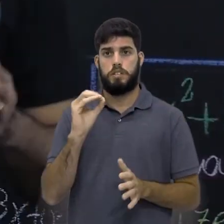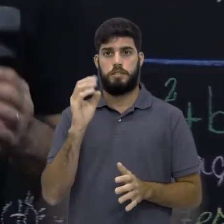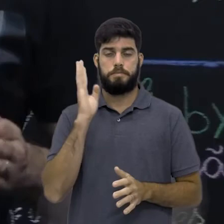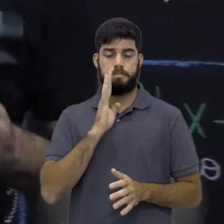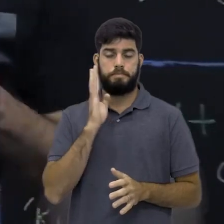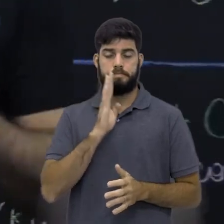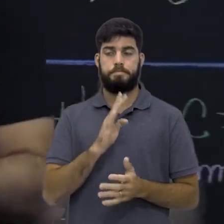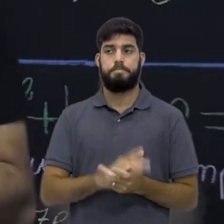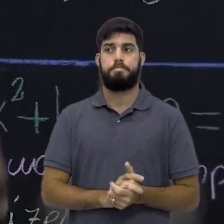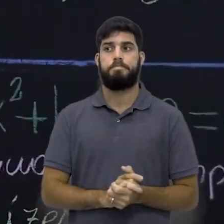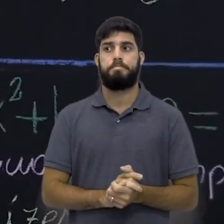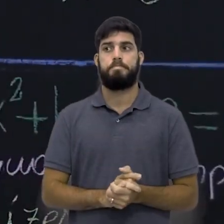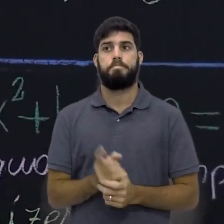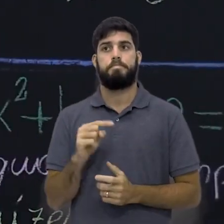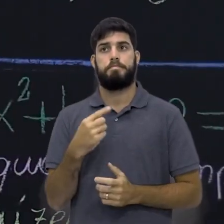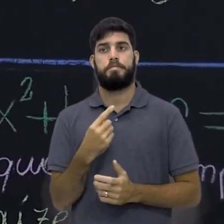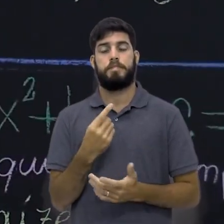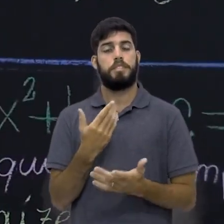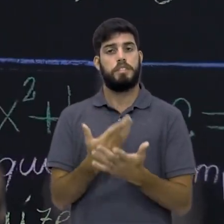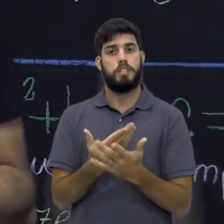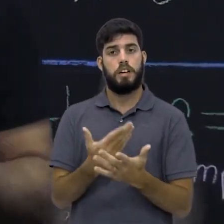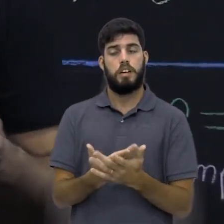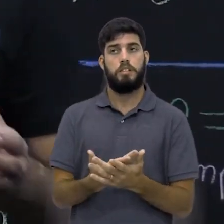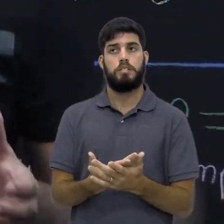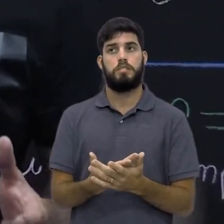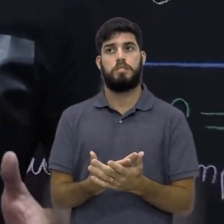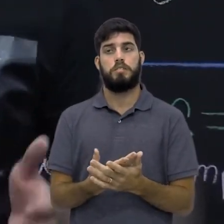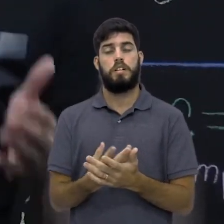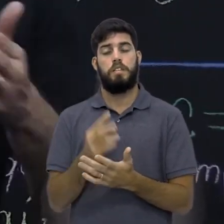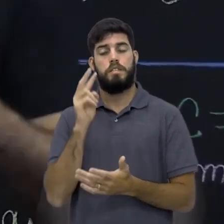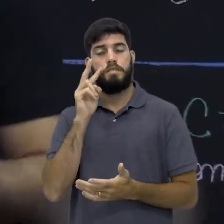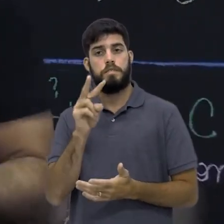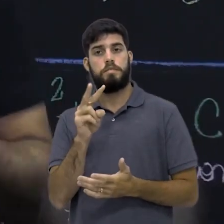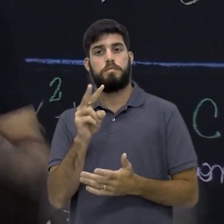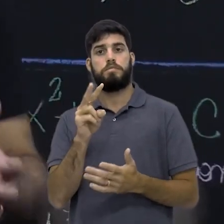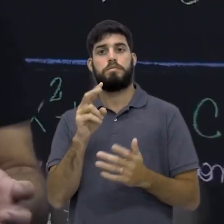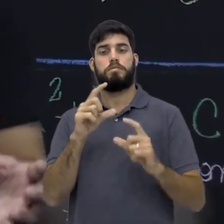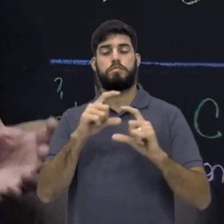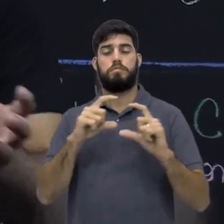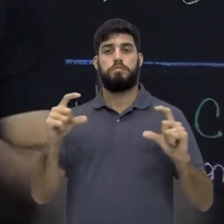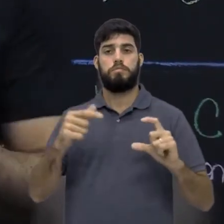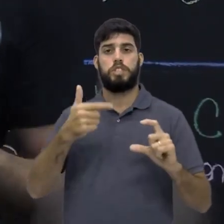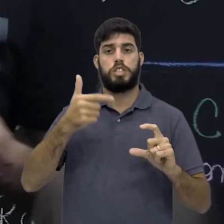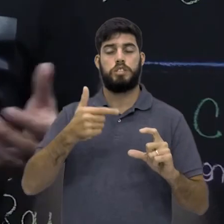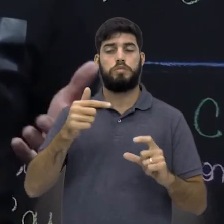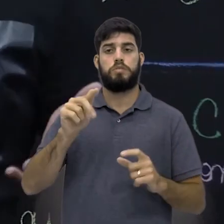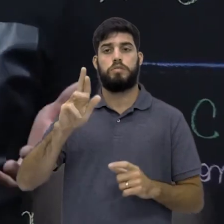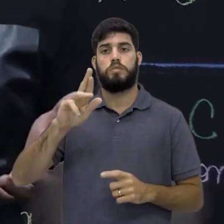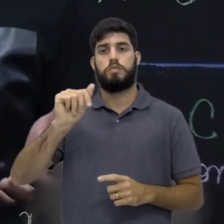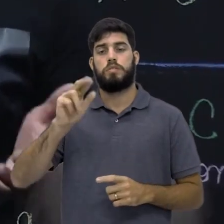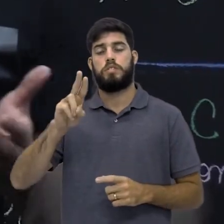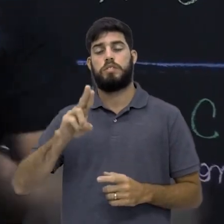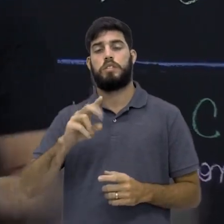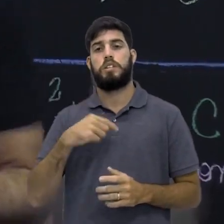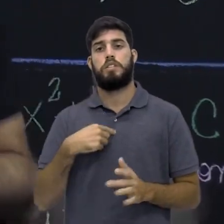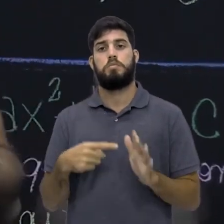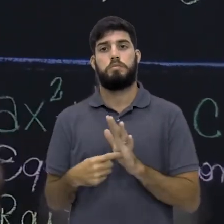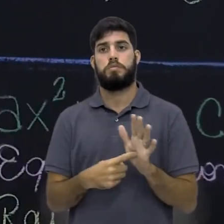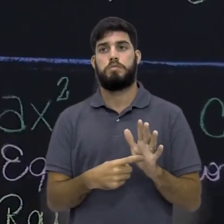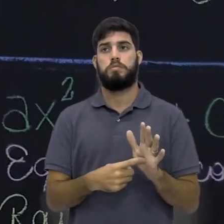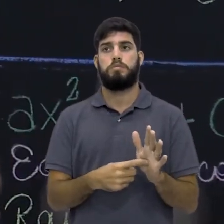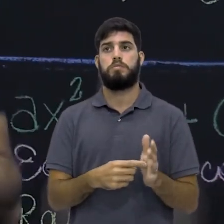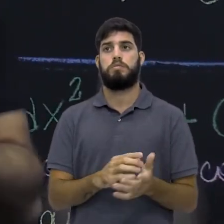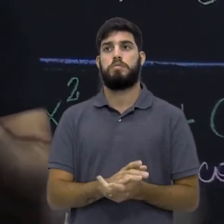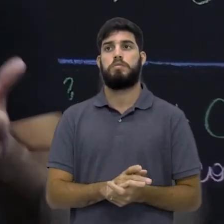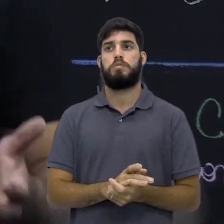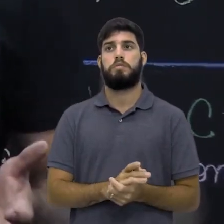pessoal? Então, nessa aula aqui nós vimos as equações de segundo grau, completas e incompletas. Eu defini para ti o que é uma equação de